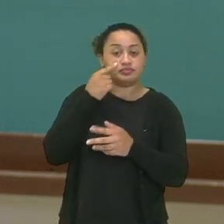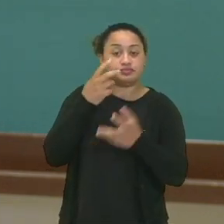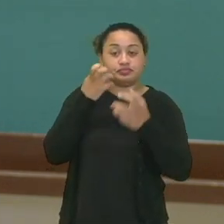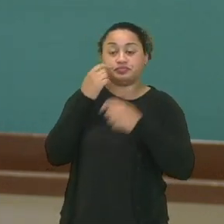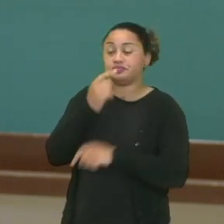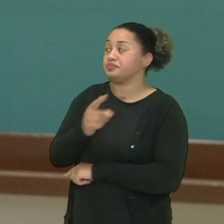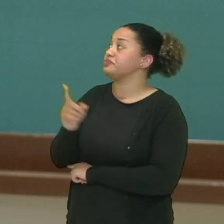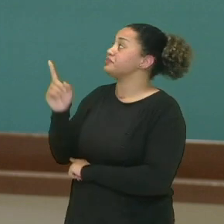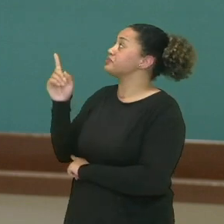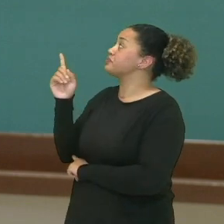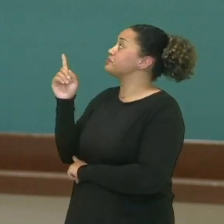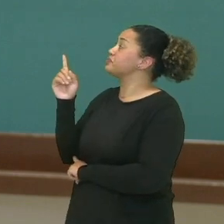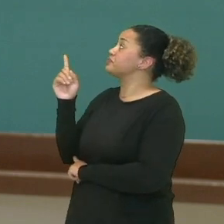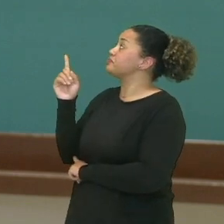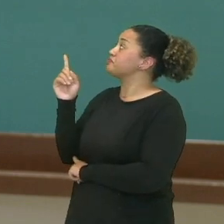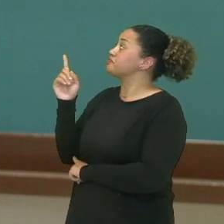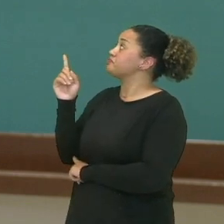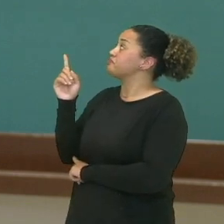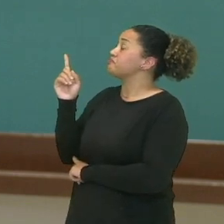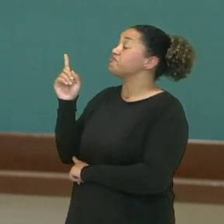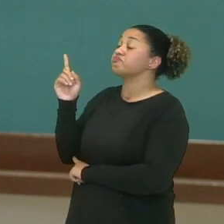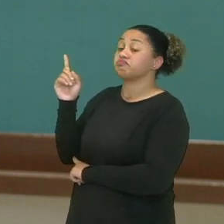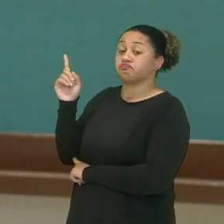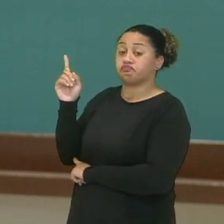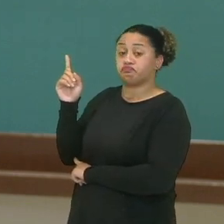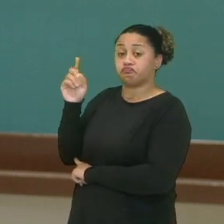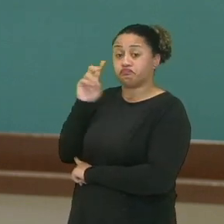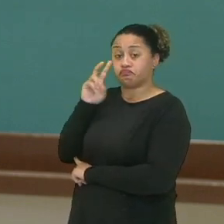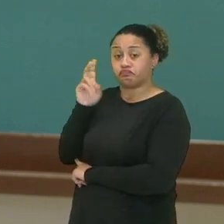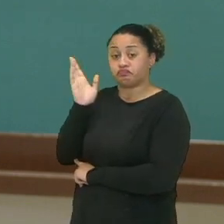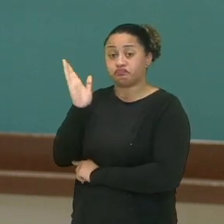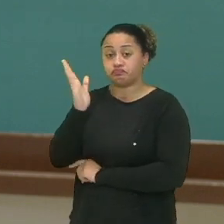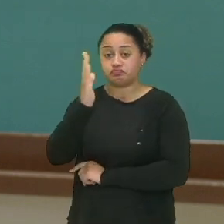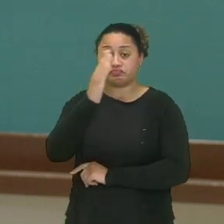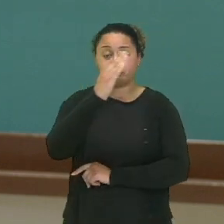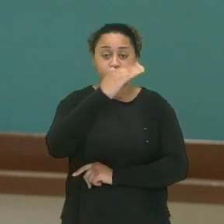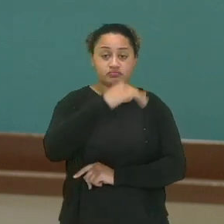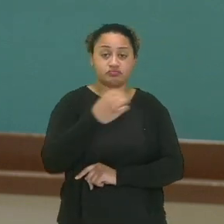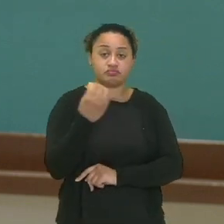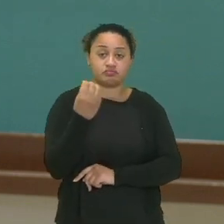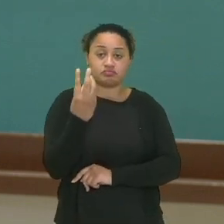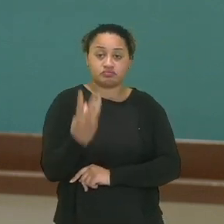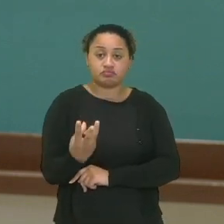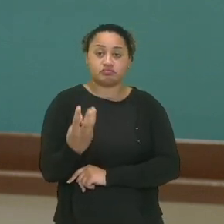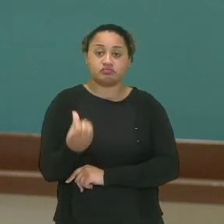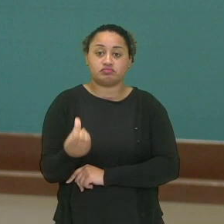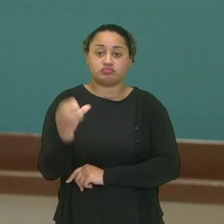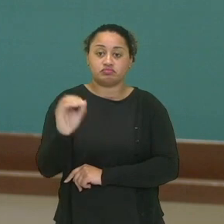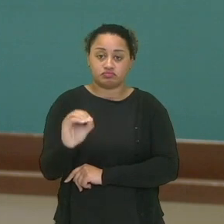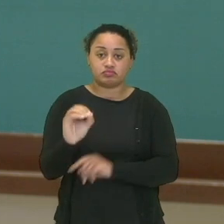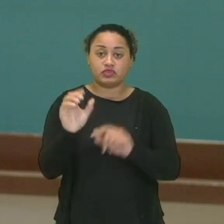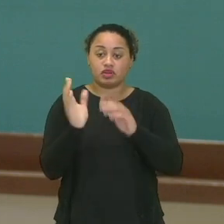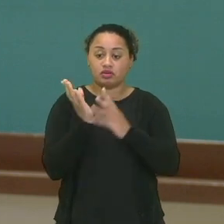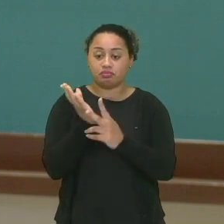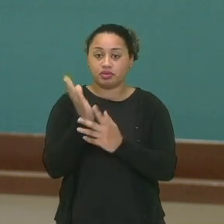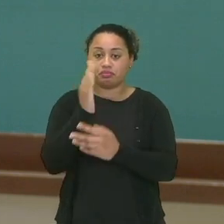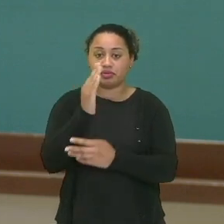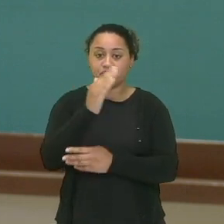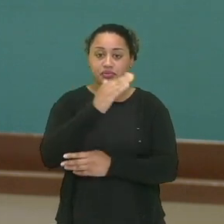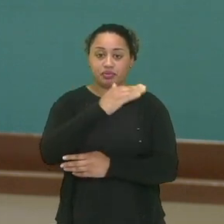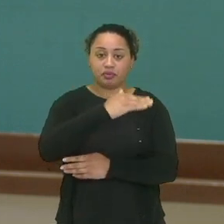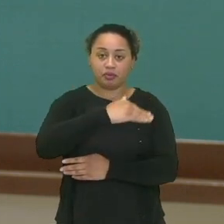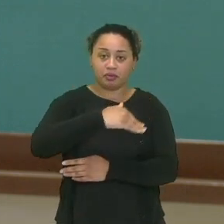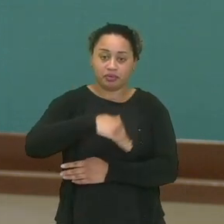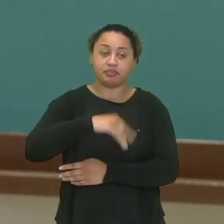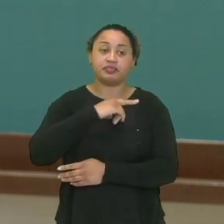ela está dividida em 360 partes. E cada partezinha dessa, né, que ela tem essa divisão,